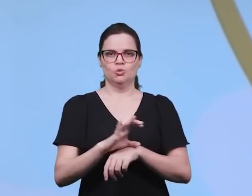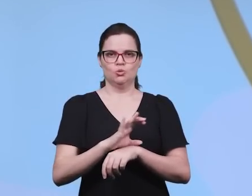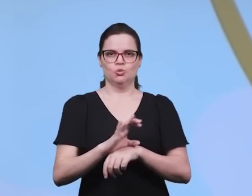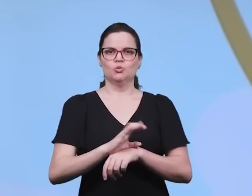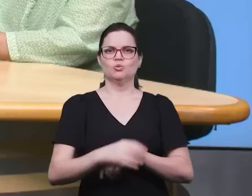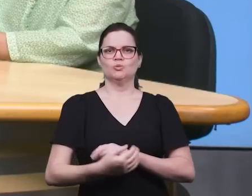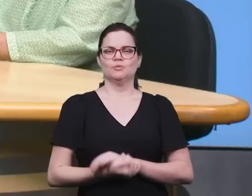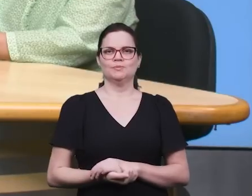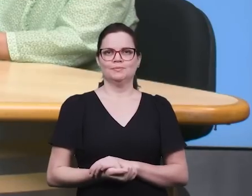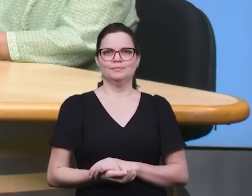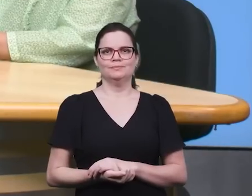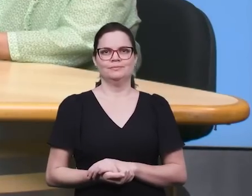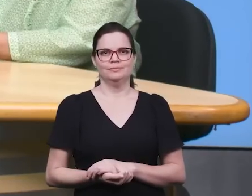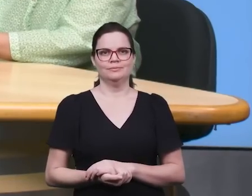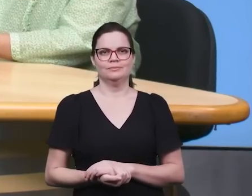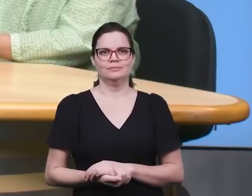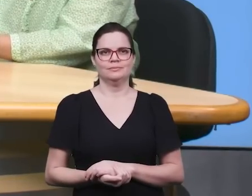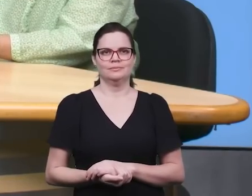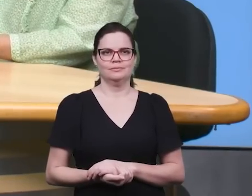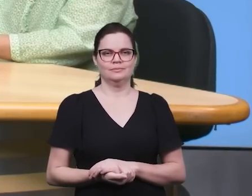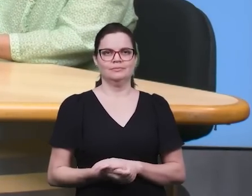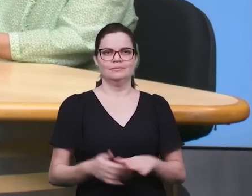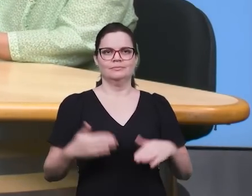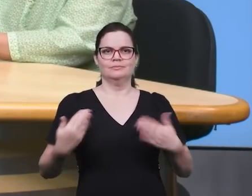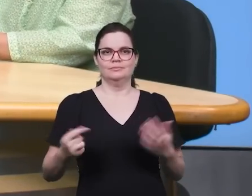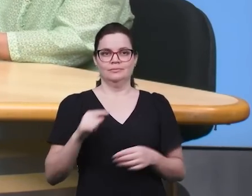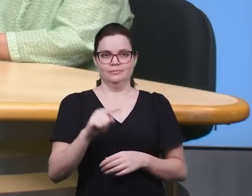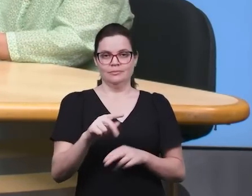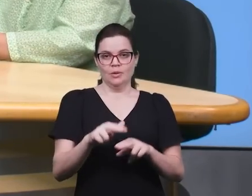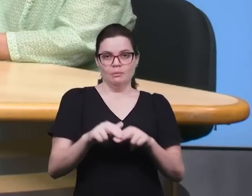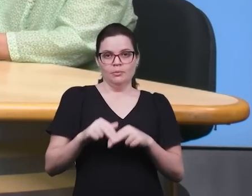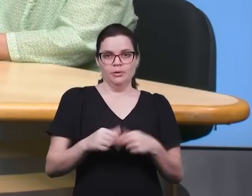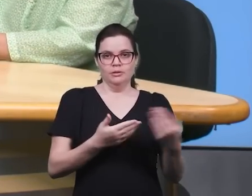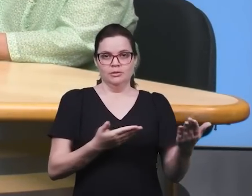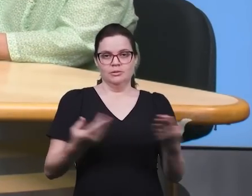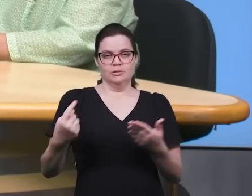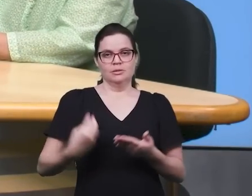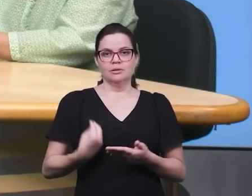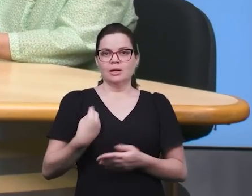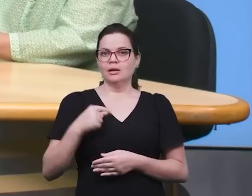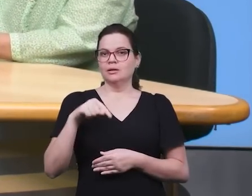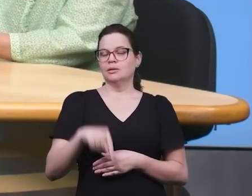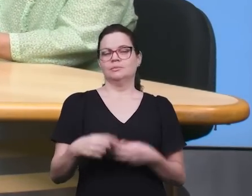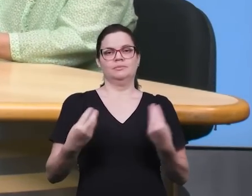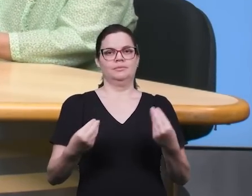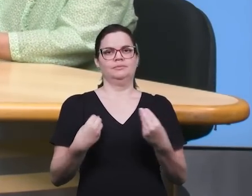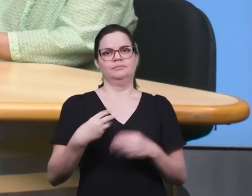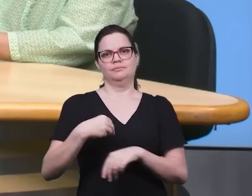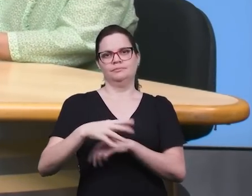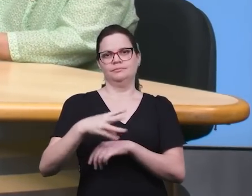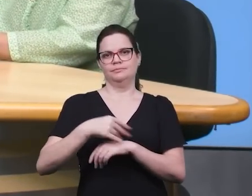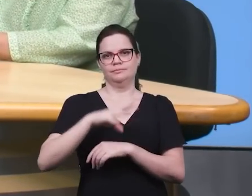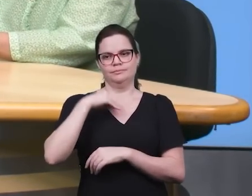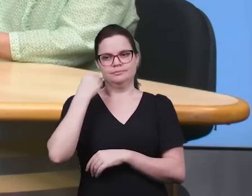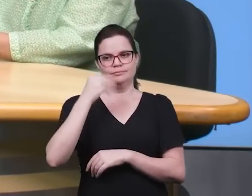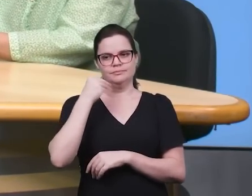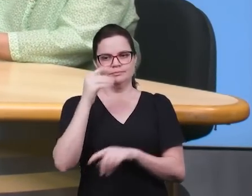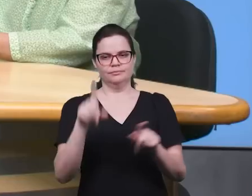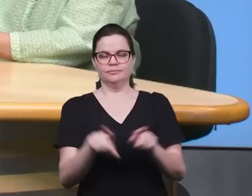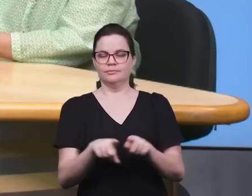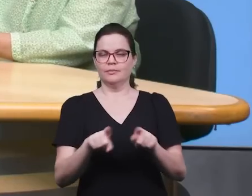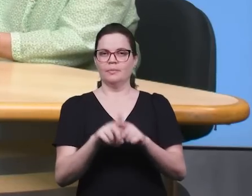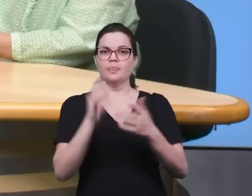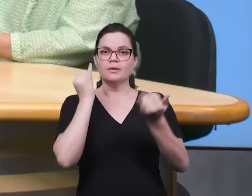fazer. Roberto, e por este motivo que você está aqui para nos passar mais experiências,